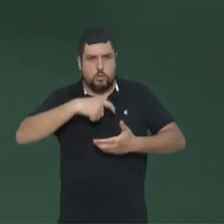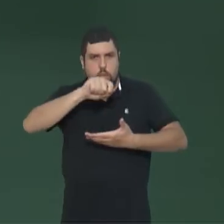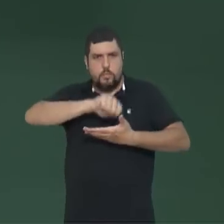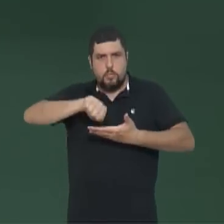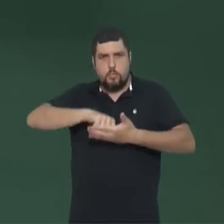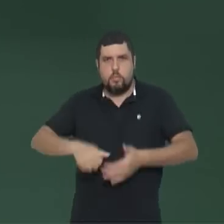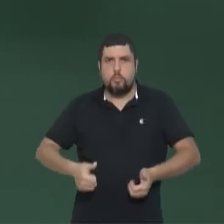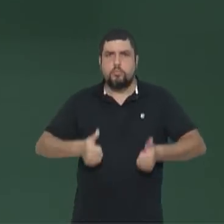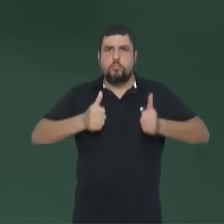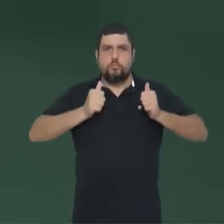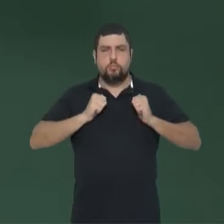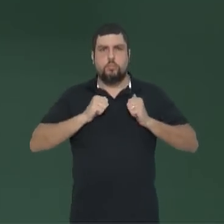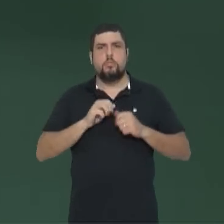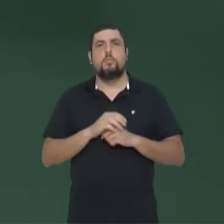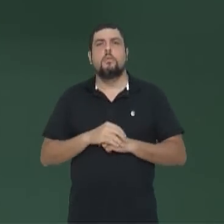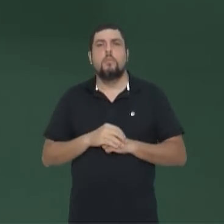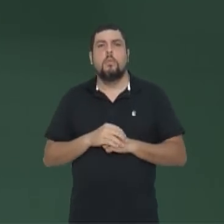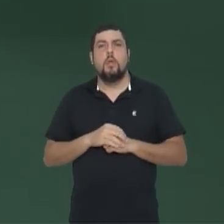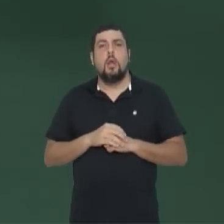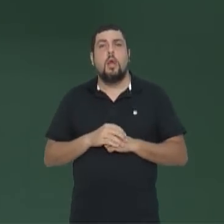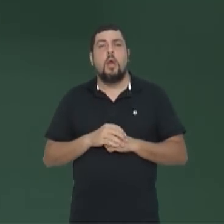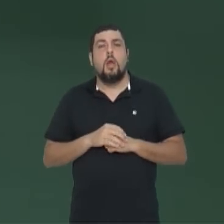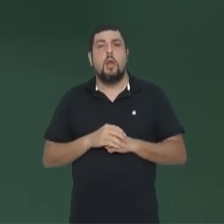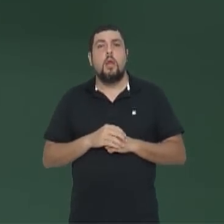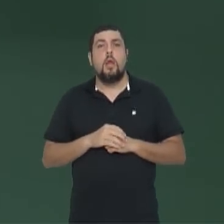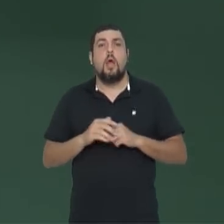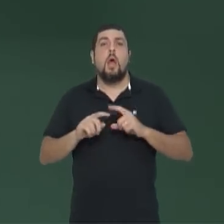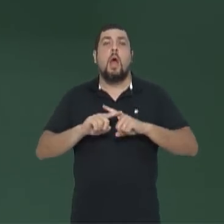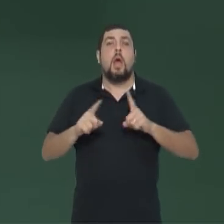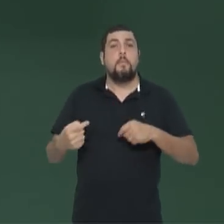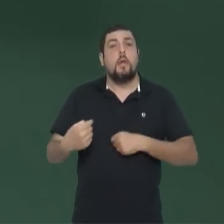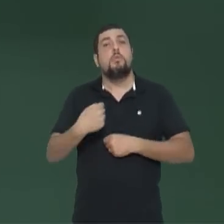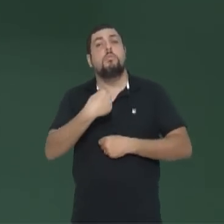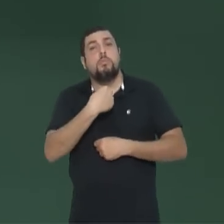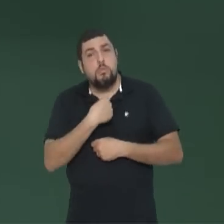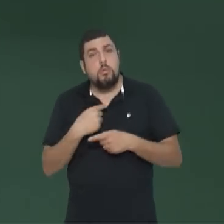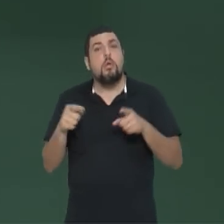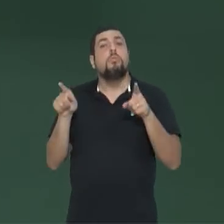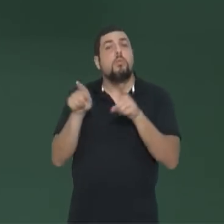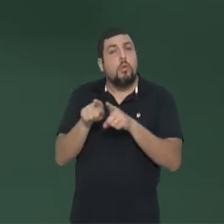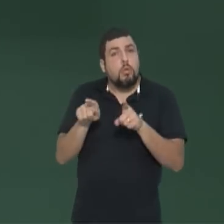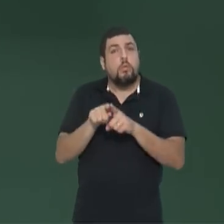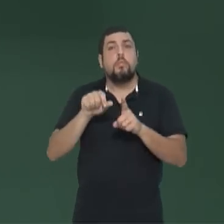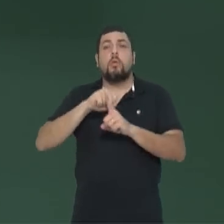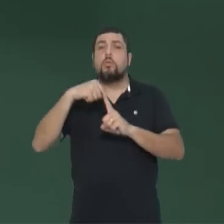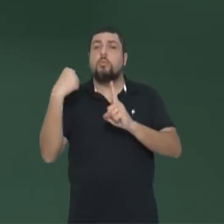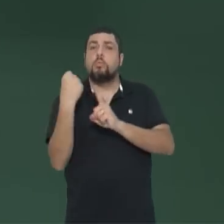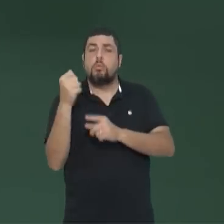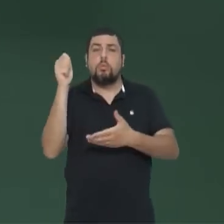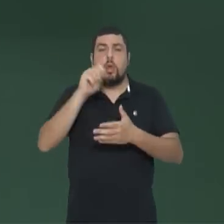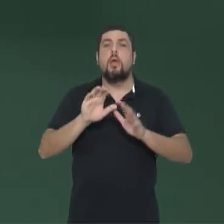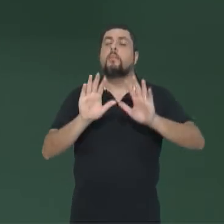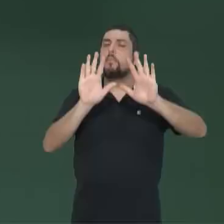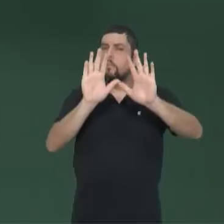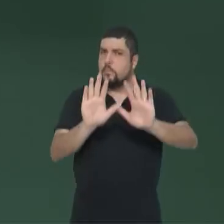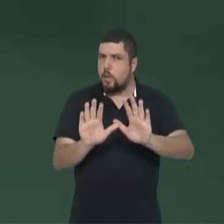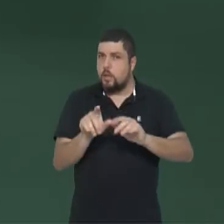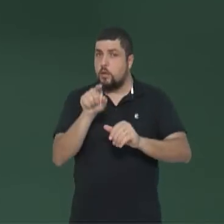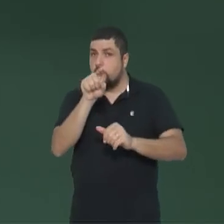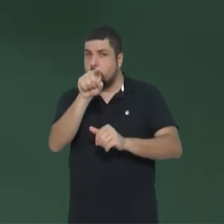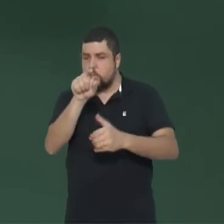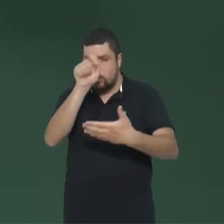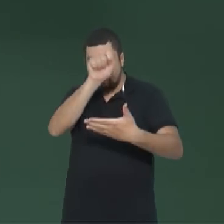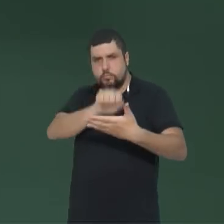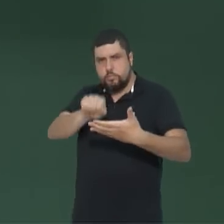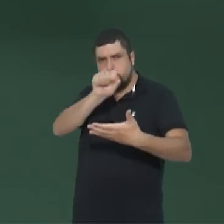Ah, professora, mas eu também faço parte da sociedade. Sim, mas na hora de escrever, você vai se